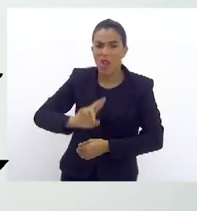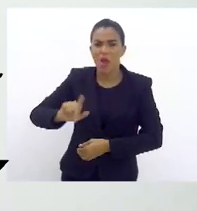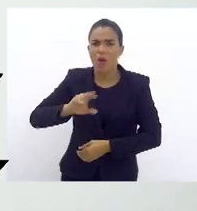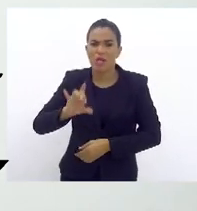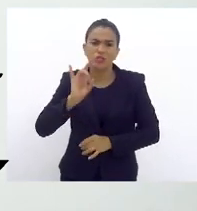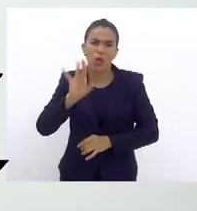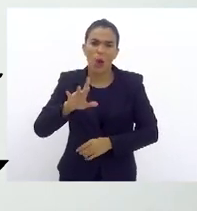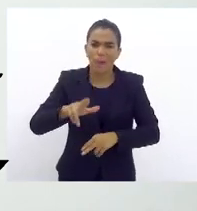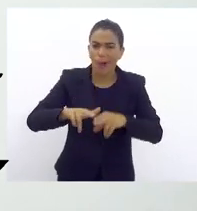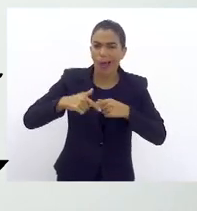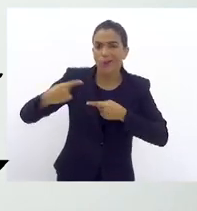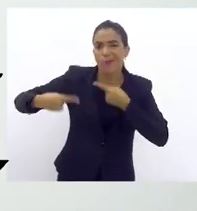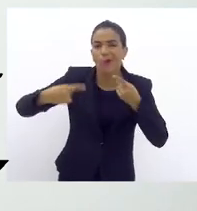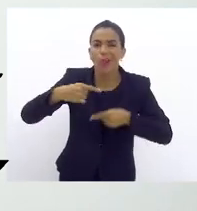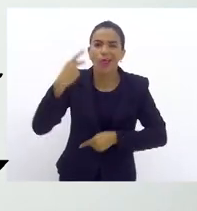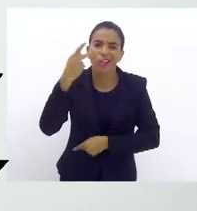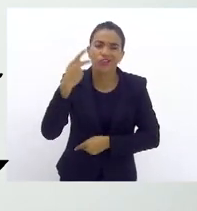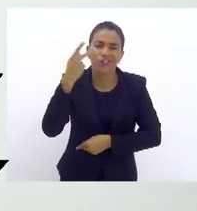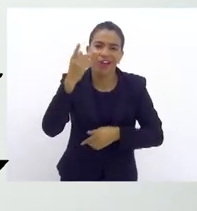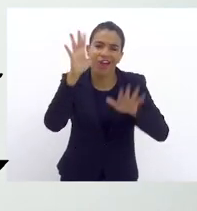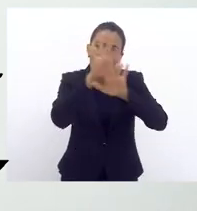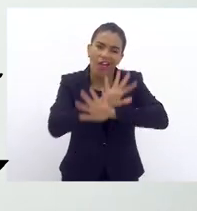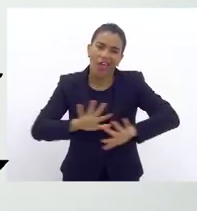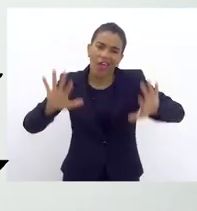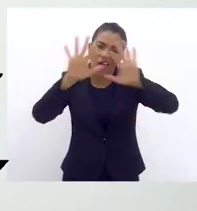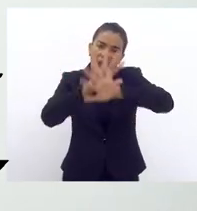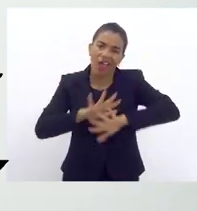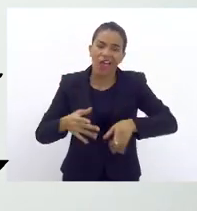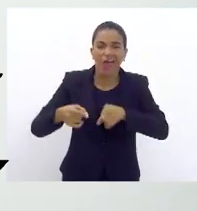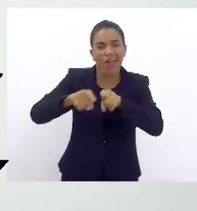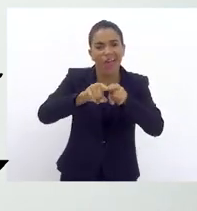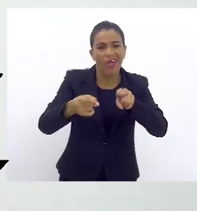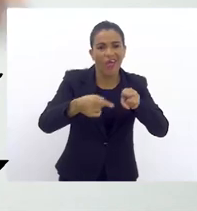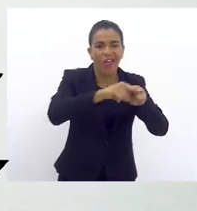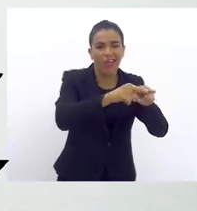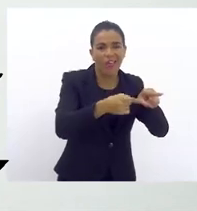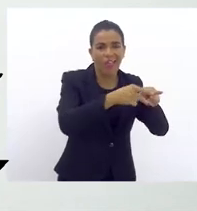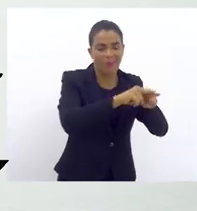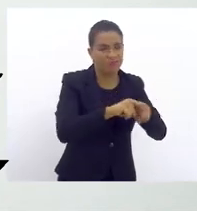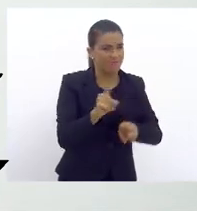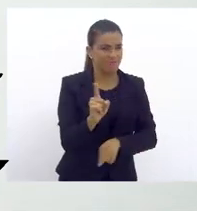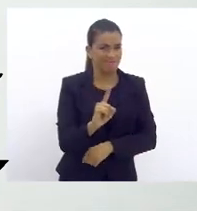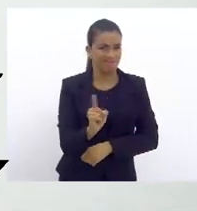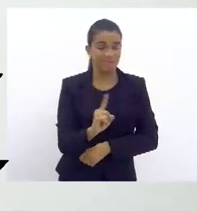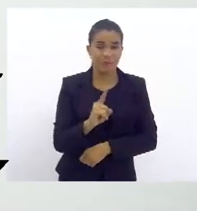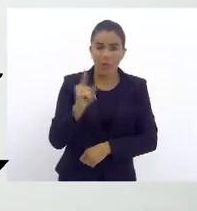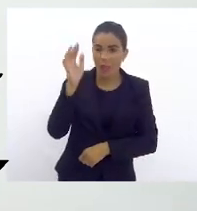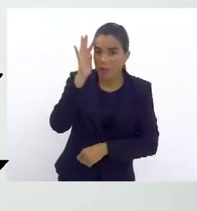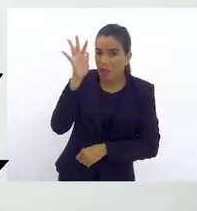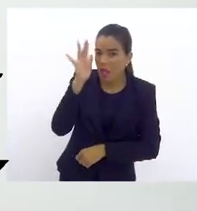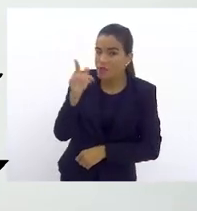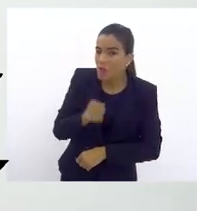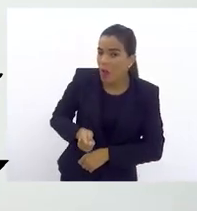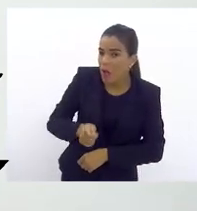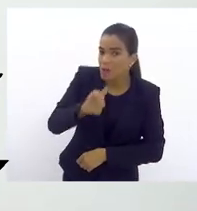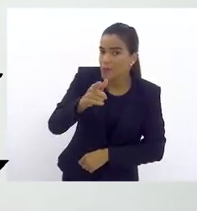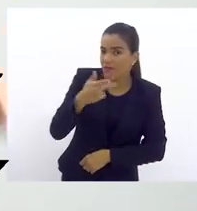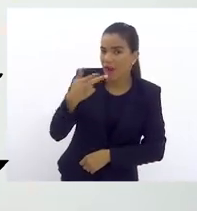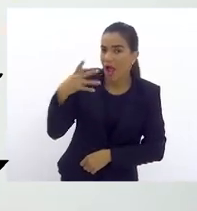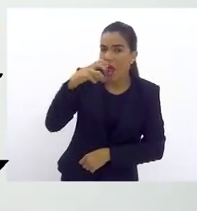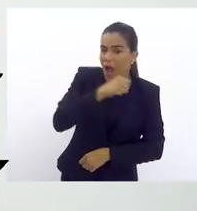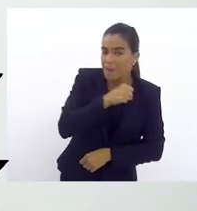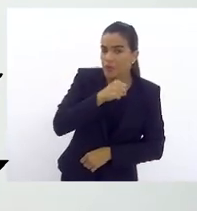por política de Aliados né para vocês terem uma ideia eu vou citar uma coisa muito